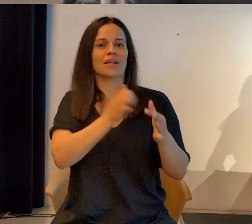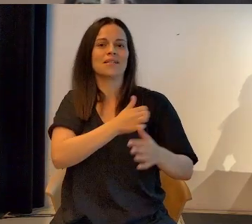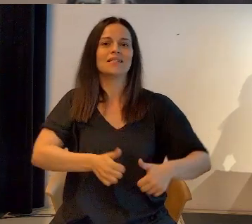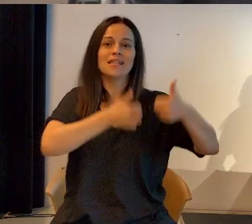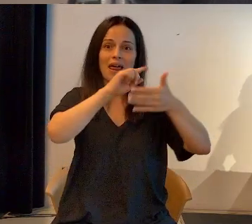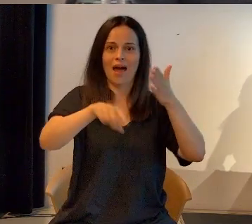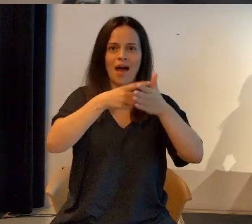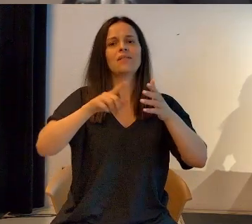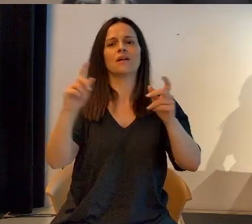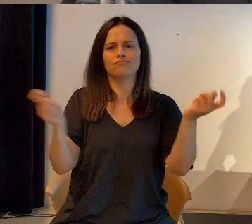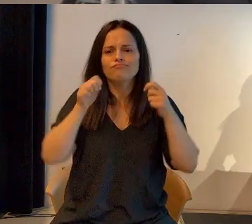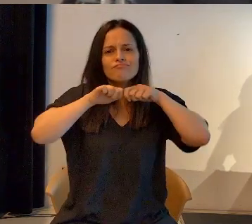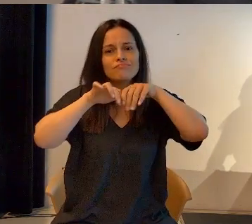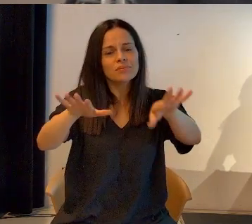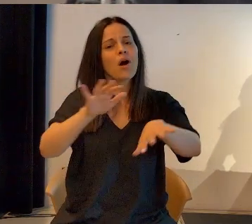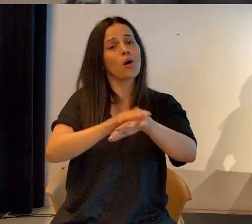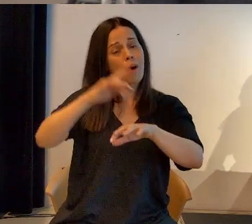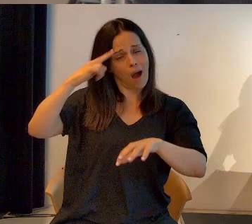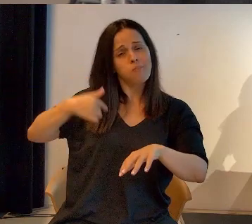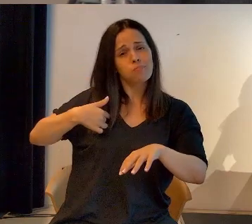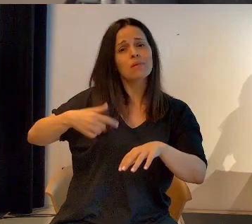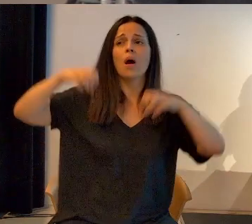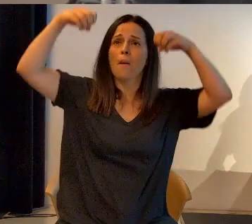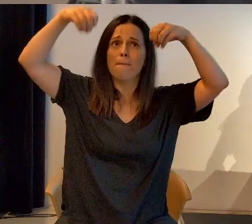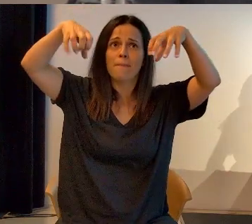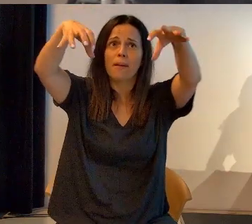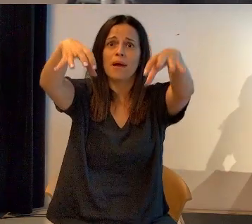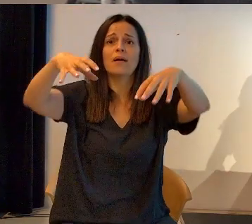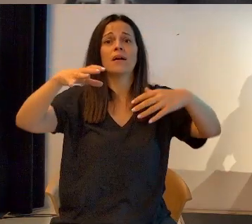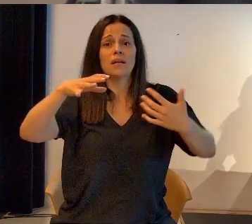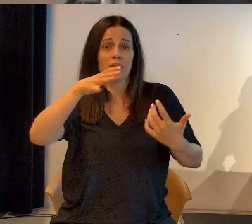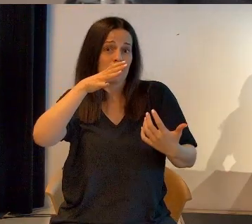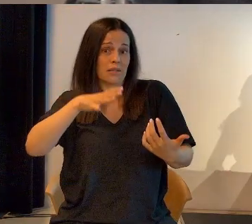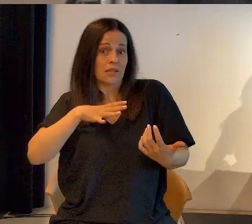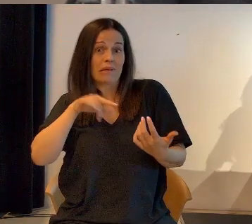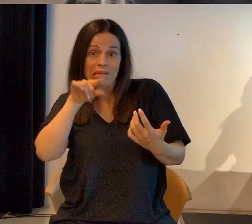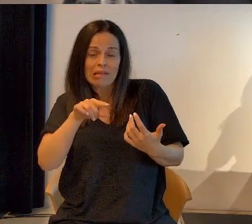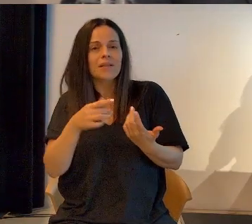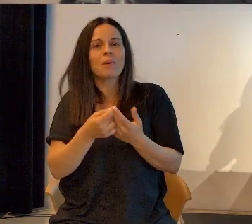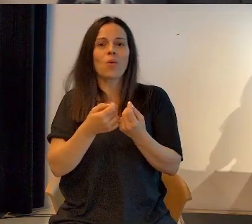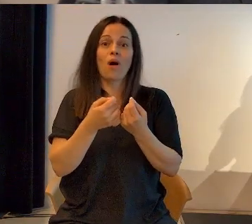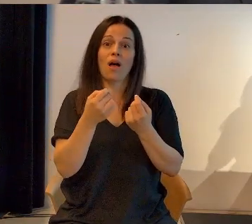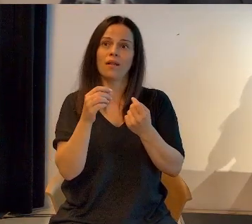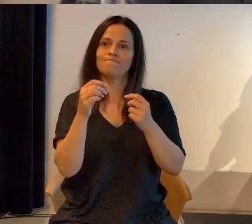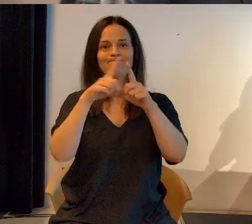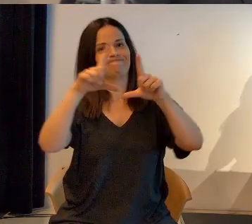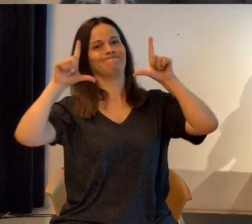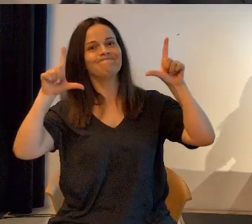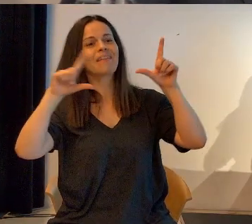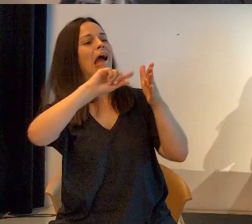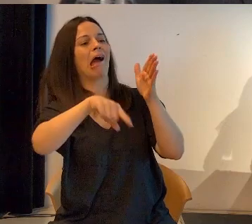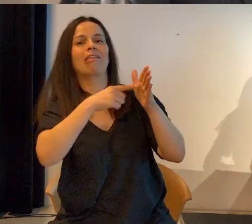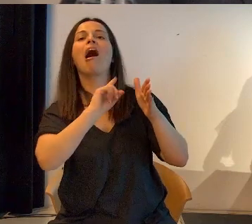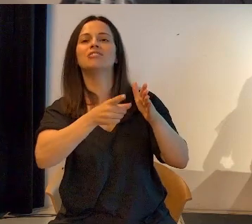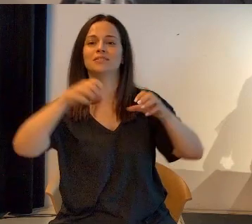Águeda. Porque eu sei que quem os coloca diz sempre que esta é a imagem da Águeda. Portanto, muitas dessas ruas, muitas dessas